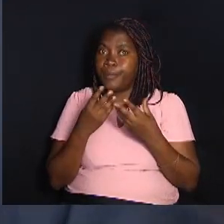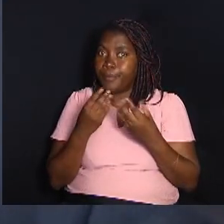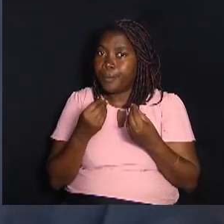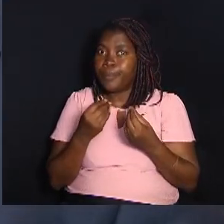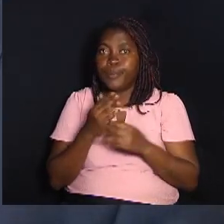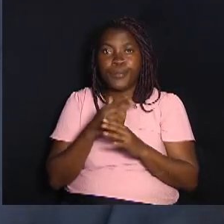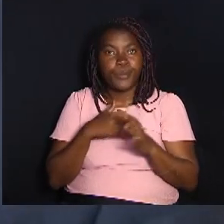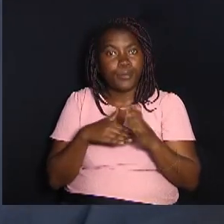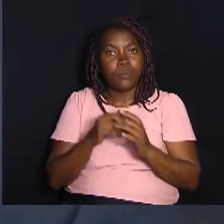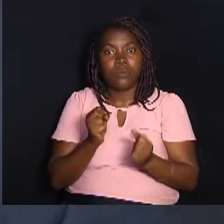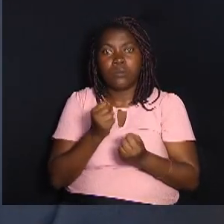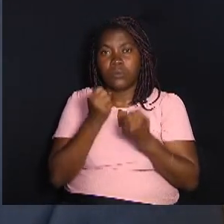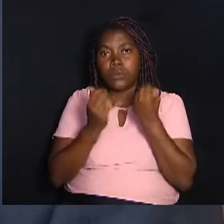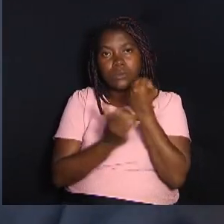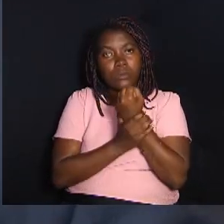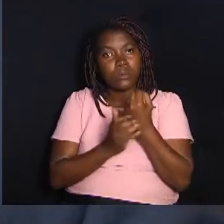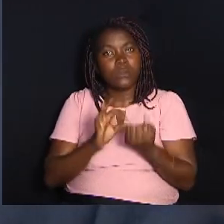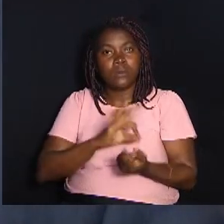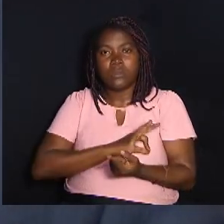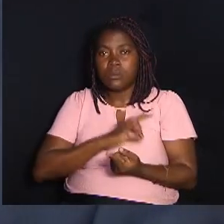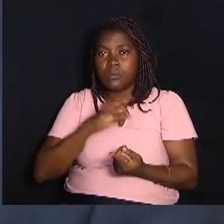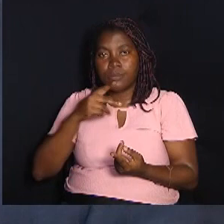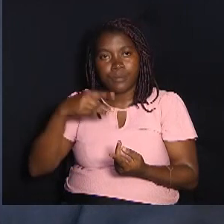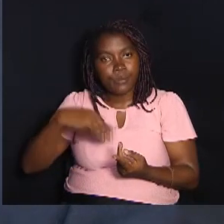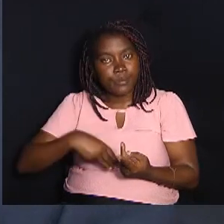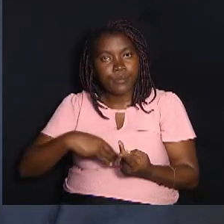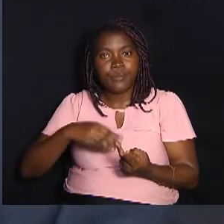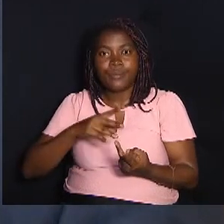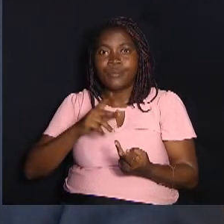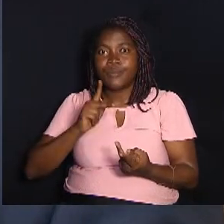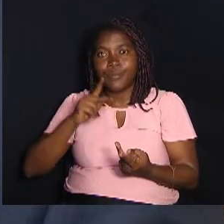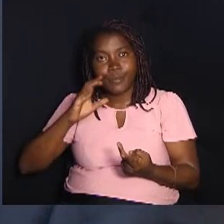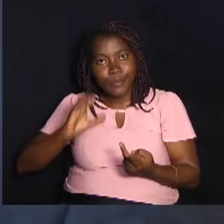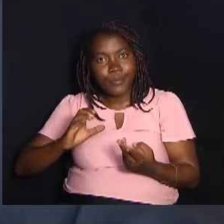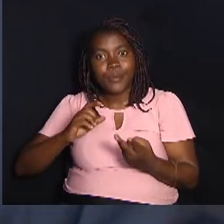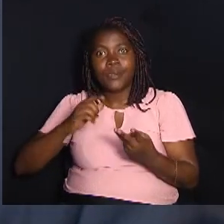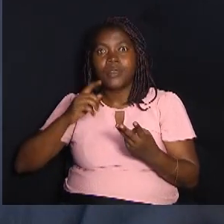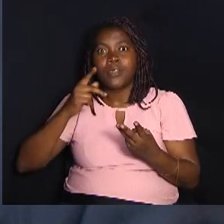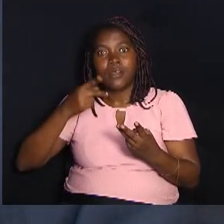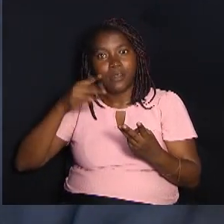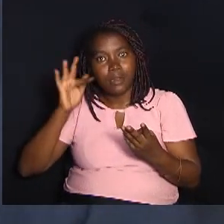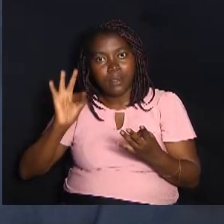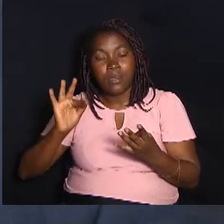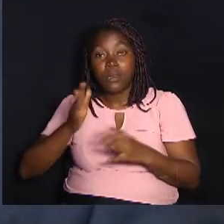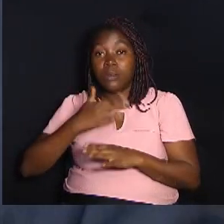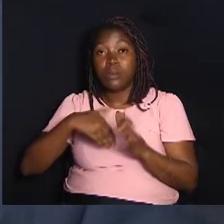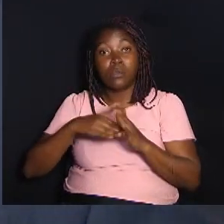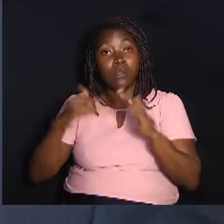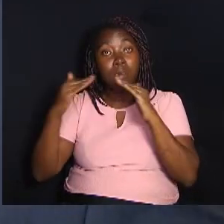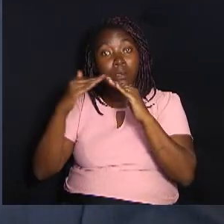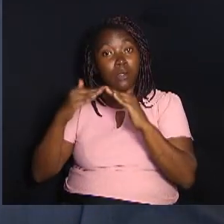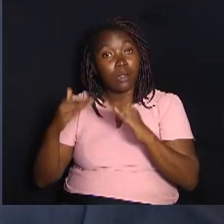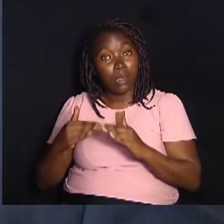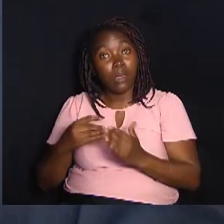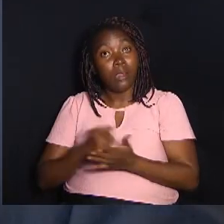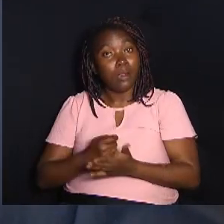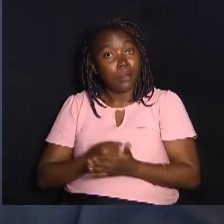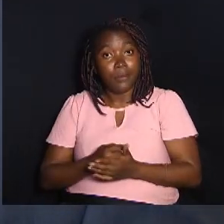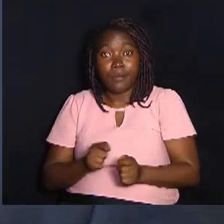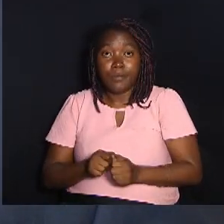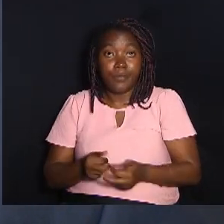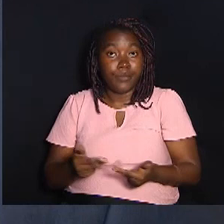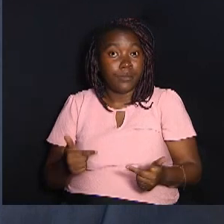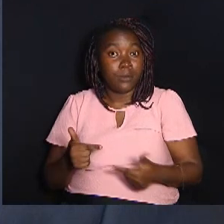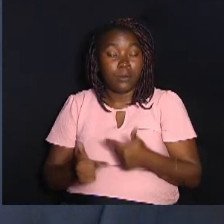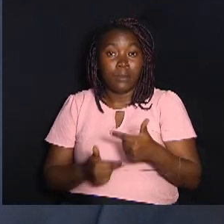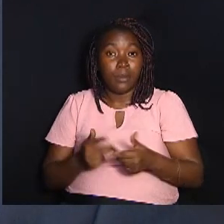muito e bastante com todas as forças de segurança com a polícia militar guarda municipal Polícia Civil Polícia Federal todos eles são unânimes que a gente tem que